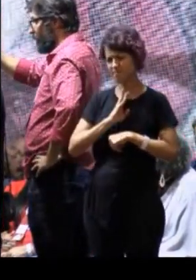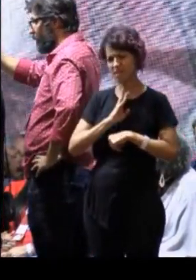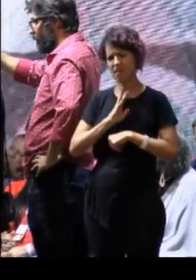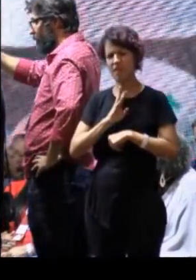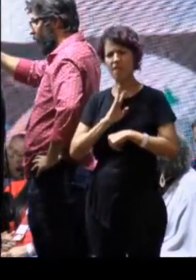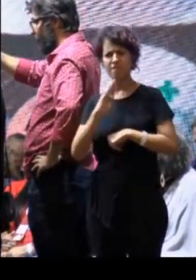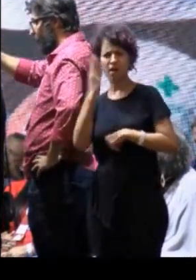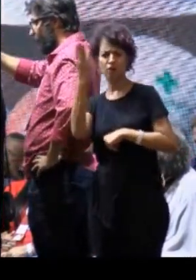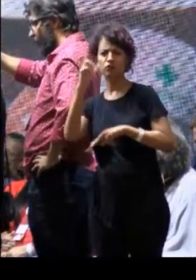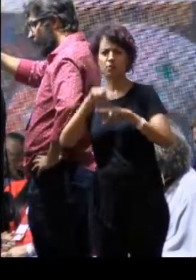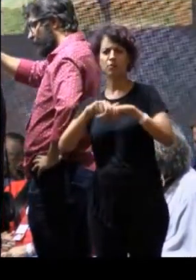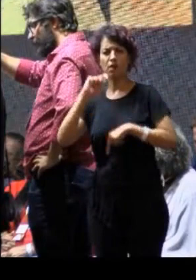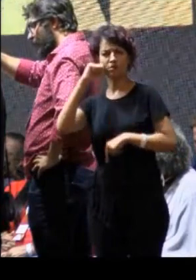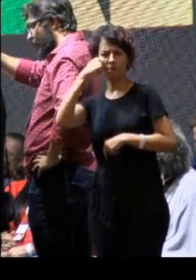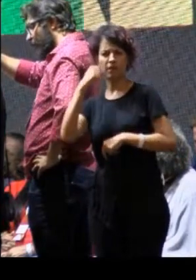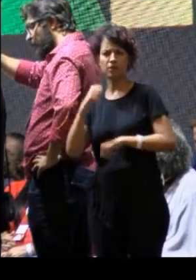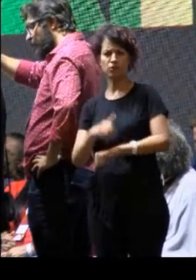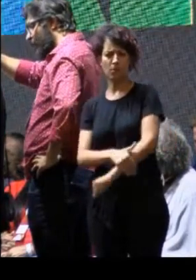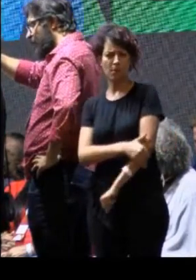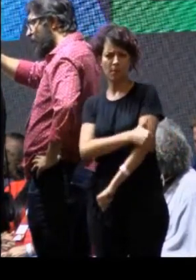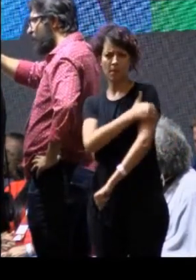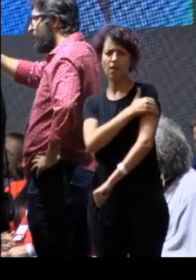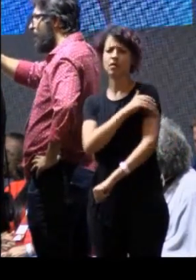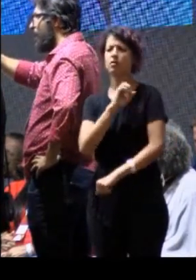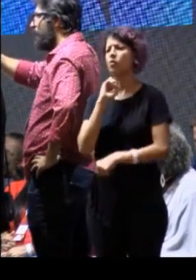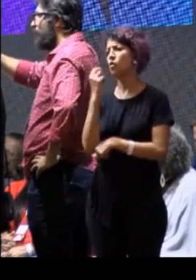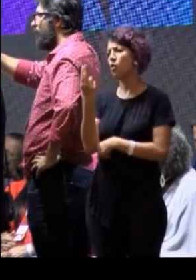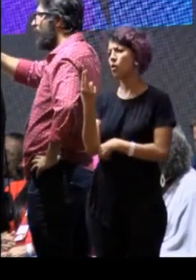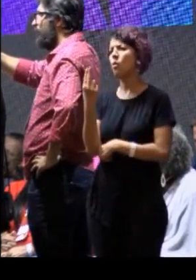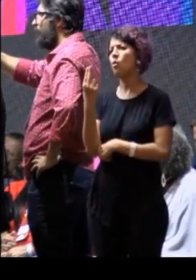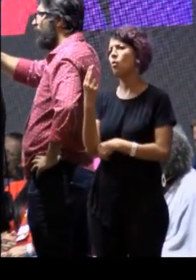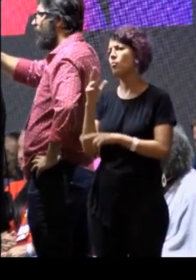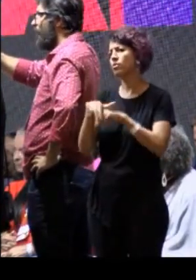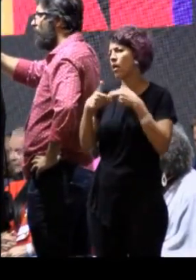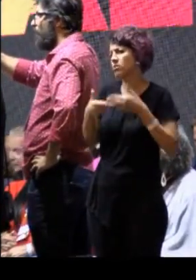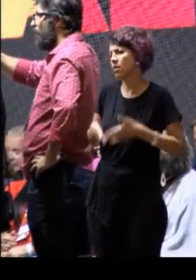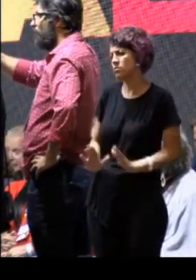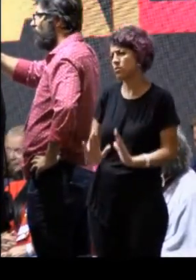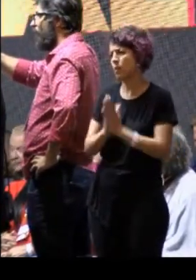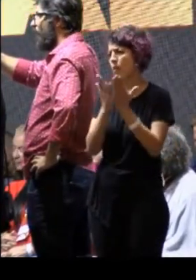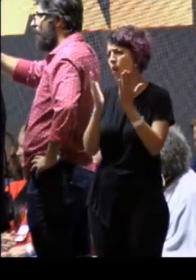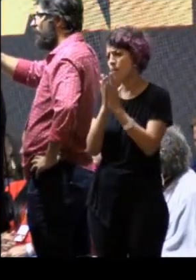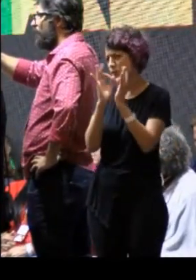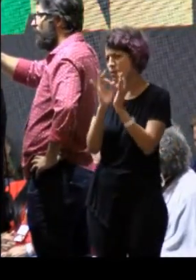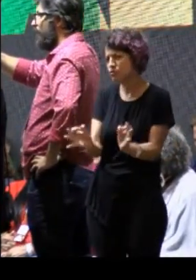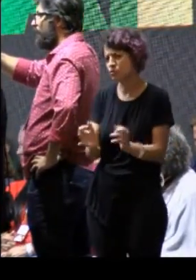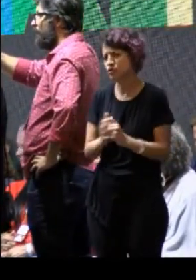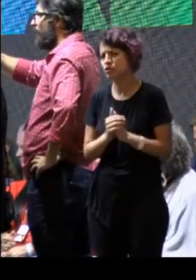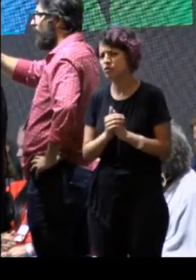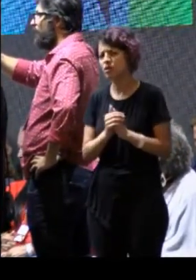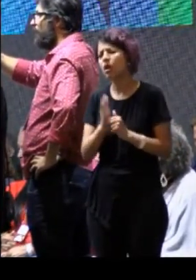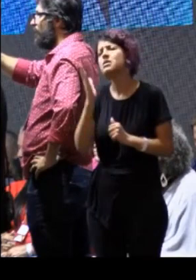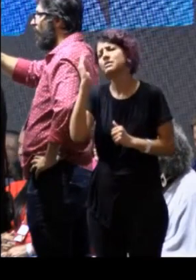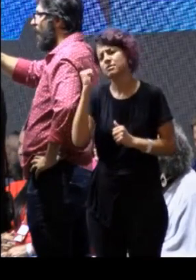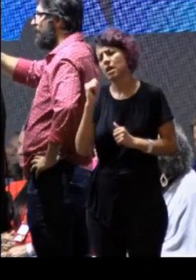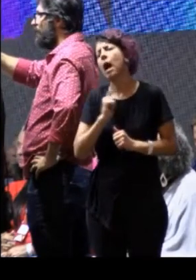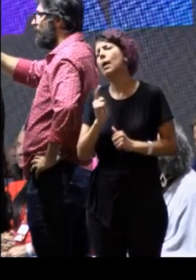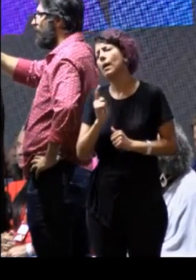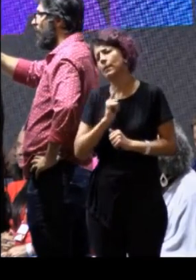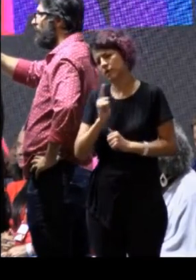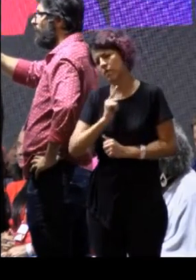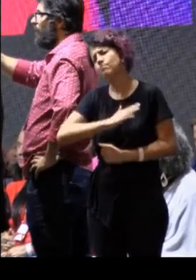cor, de sua pele, ou por sua origem social e humilde, conhece o peso